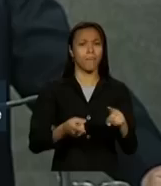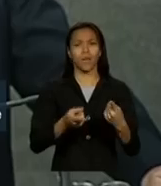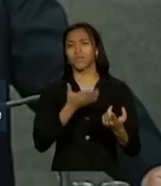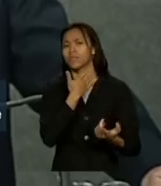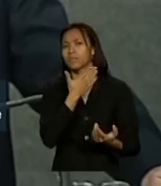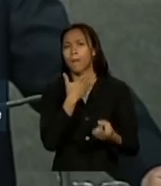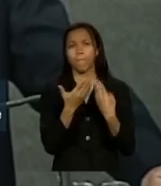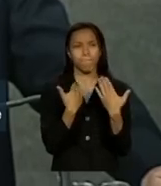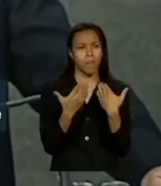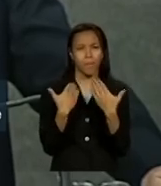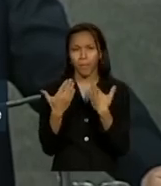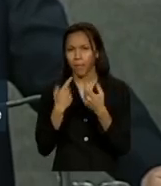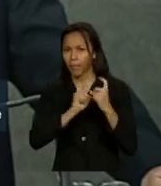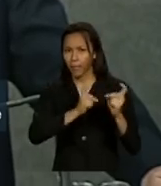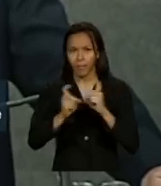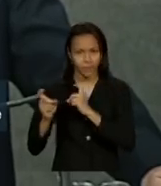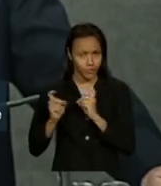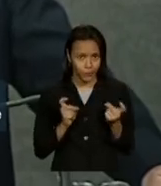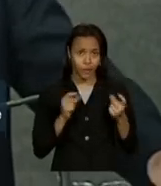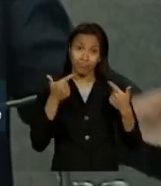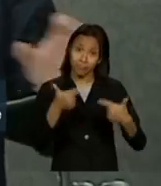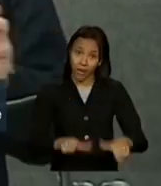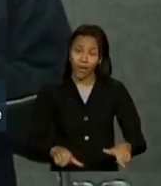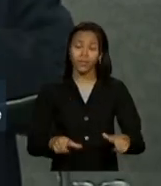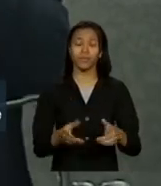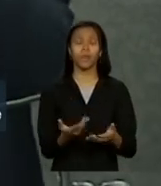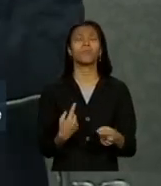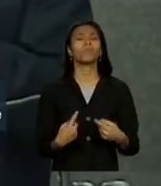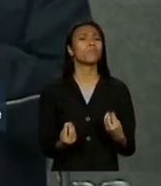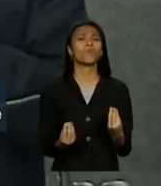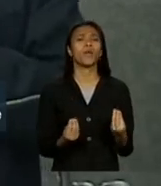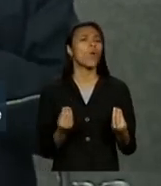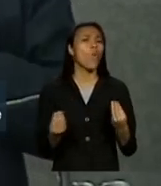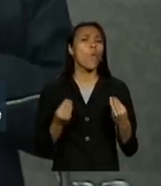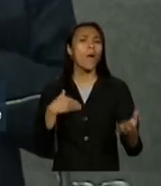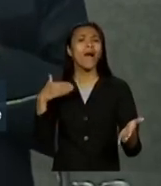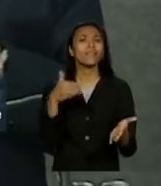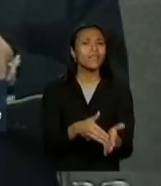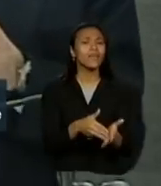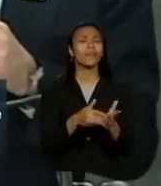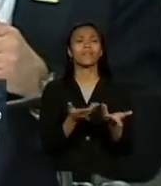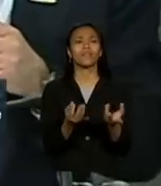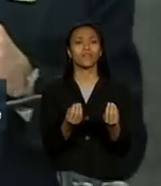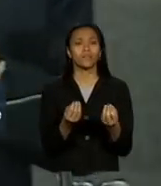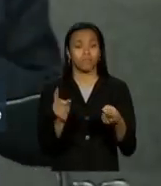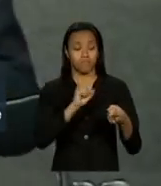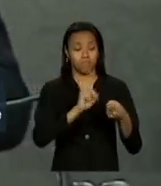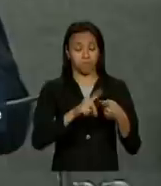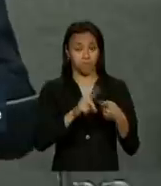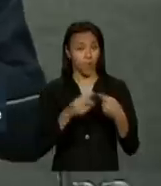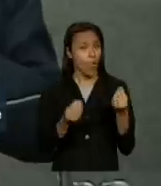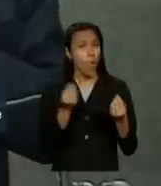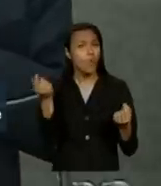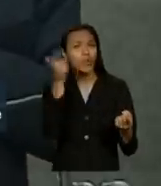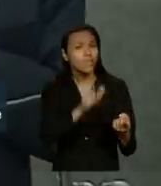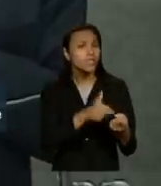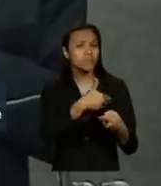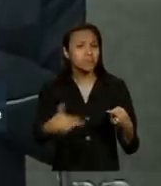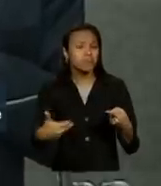definições eh primeiro Aonde queer se chegar a segunda pergunta